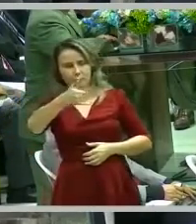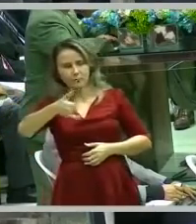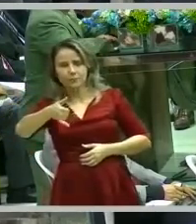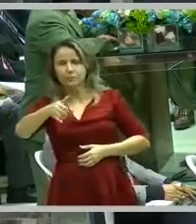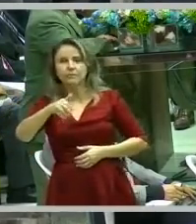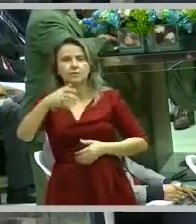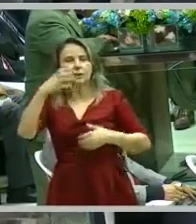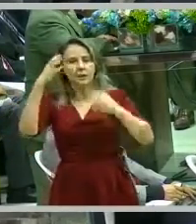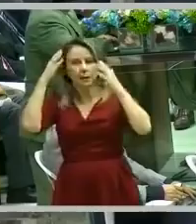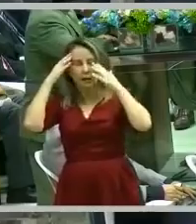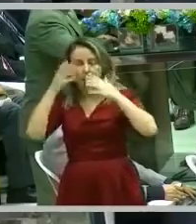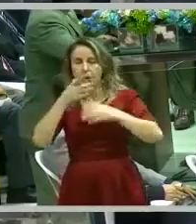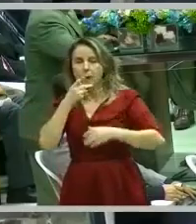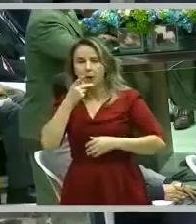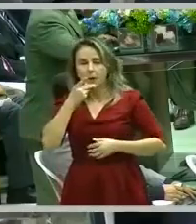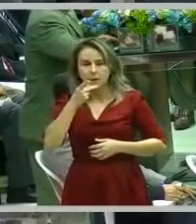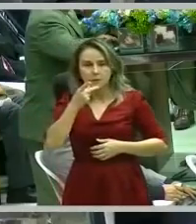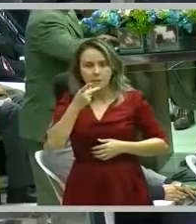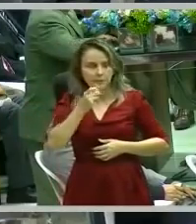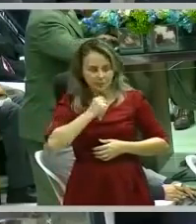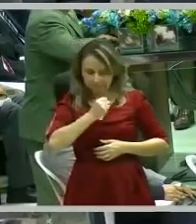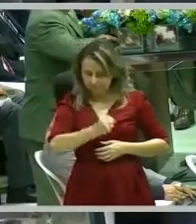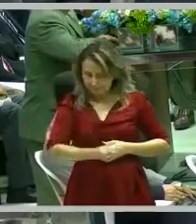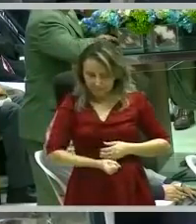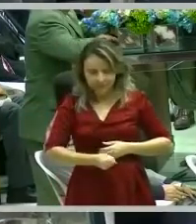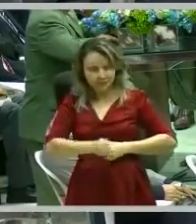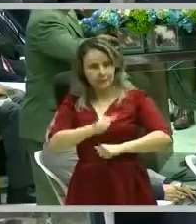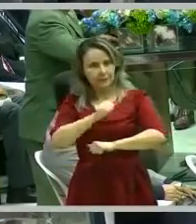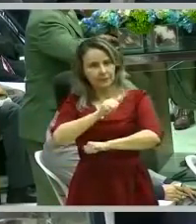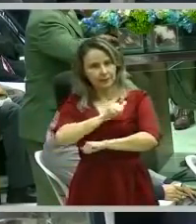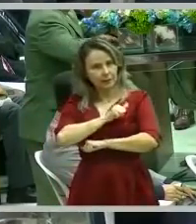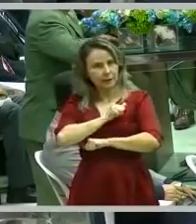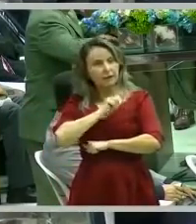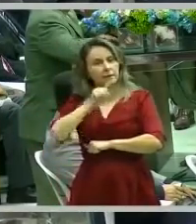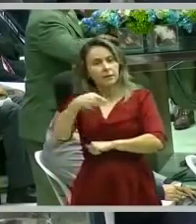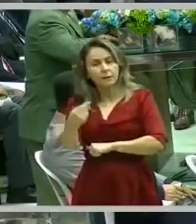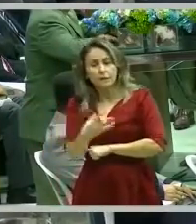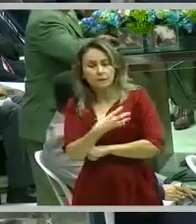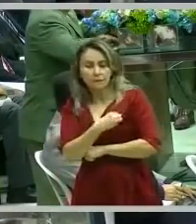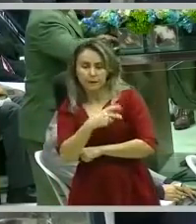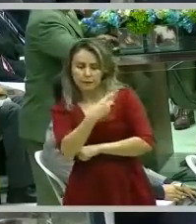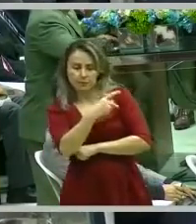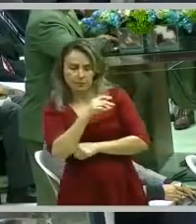na cabeça dos seus filhos. O que é que eu aprendo? Eu aprendo que o